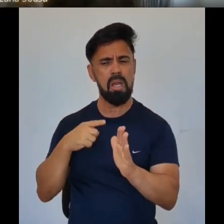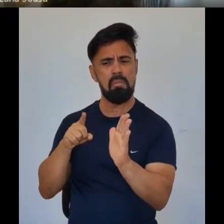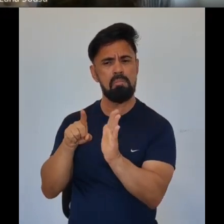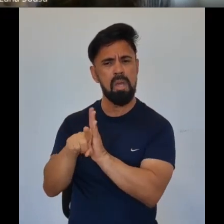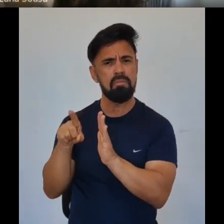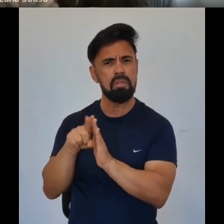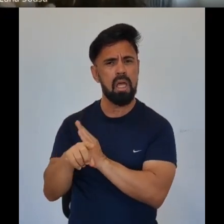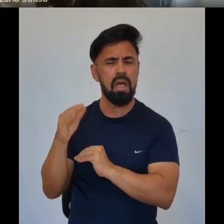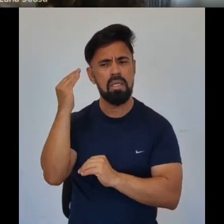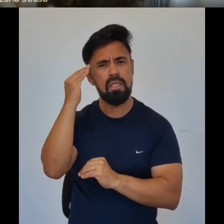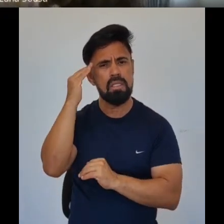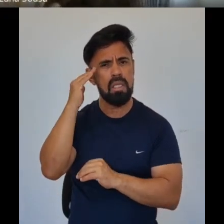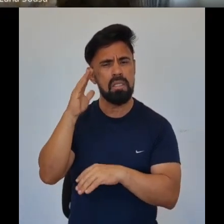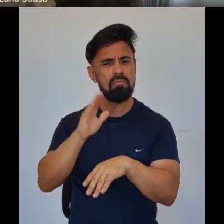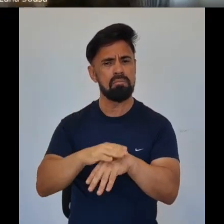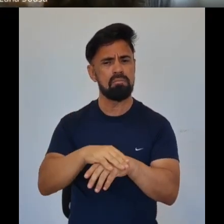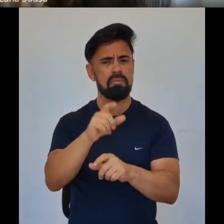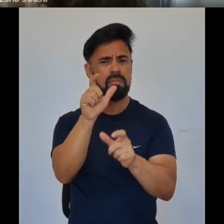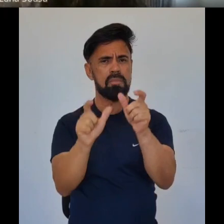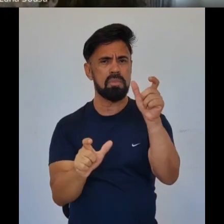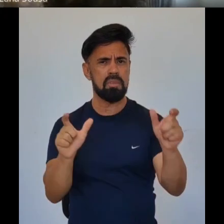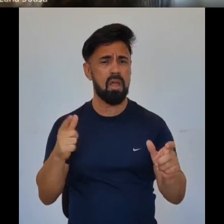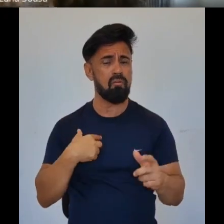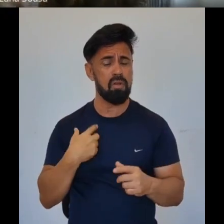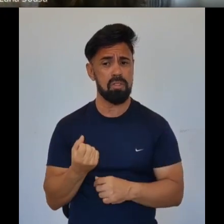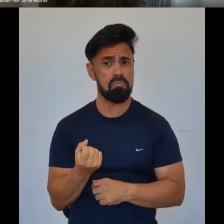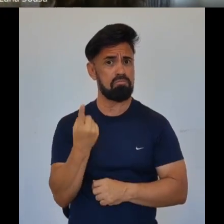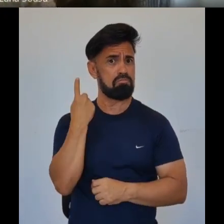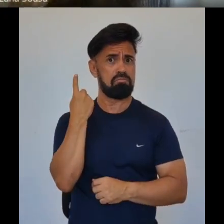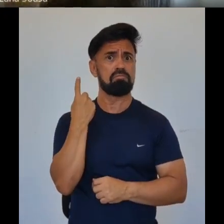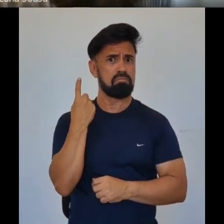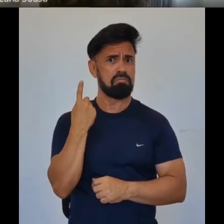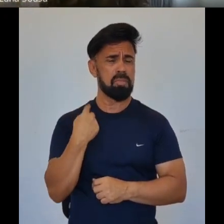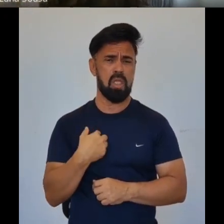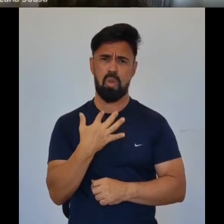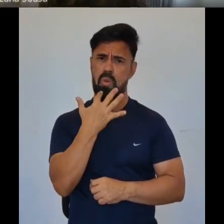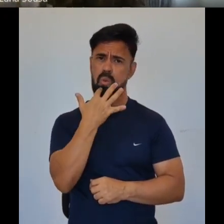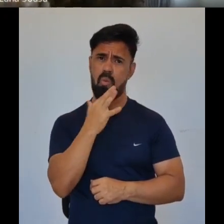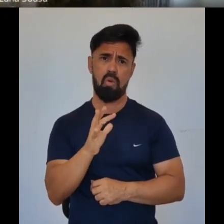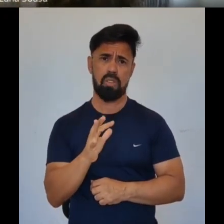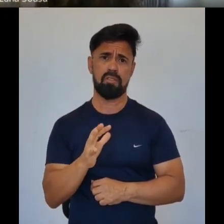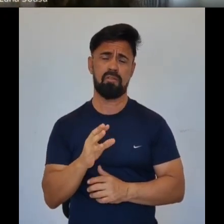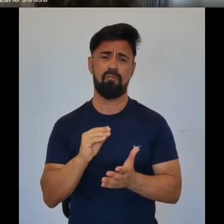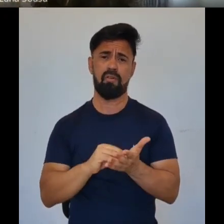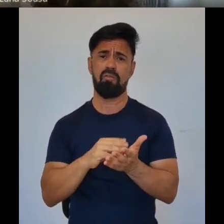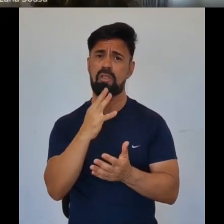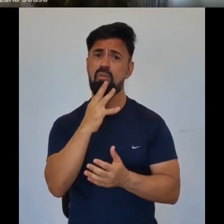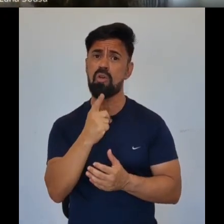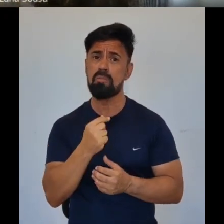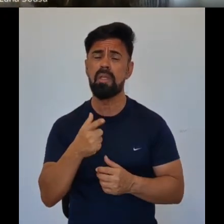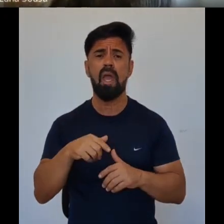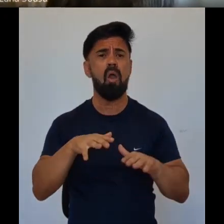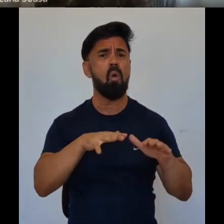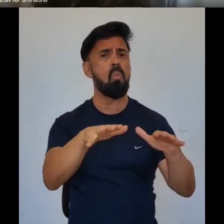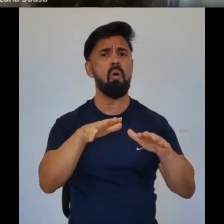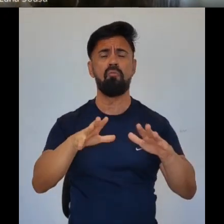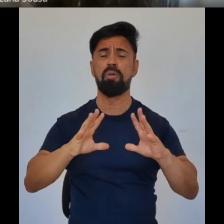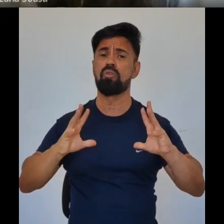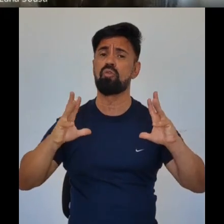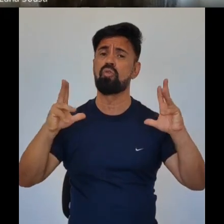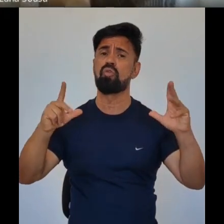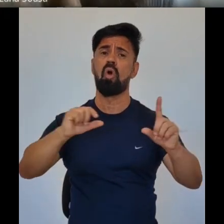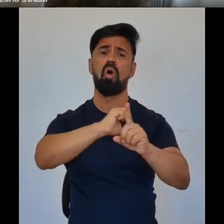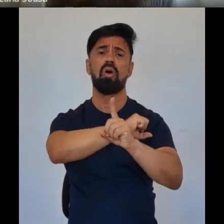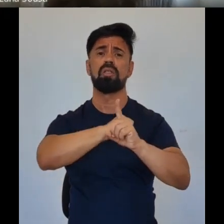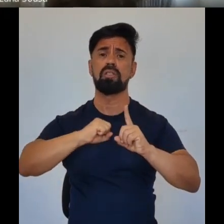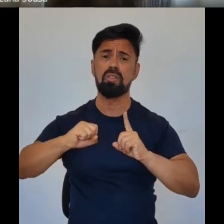estejamos abertos para ouvir, para aprender, para apreciar a cultura, para respeitar, para